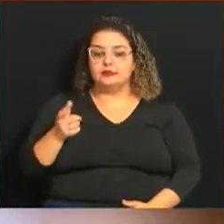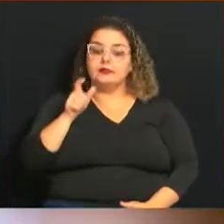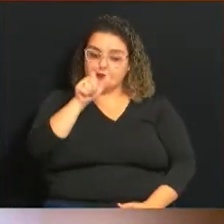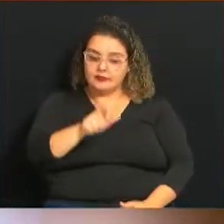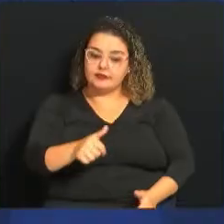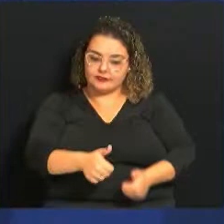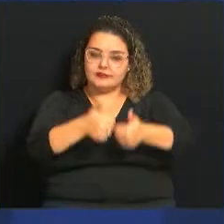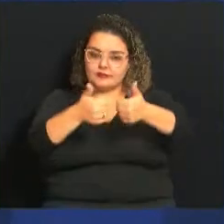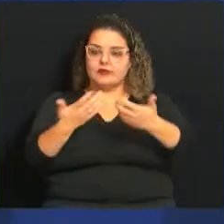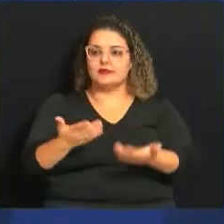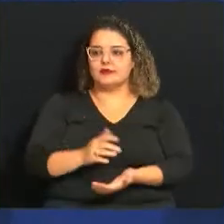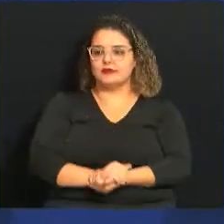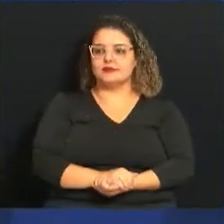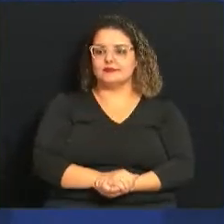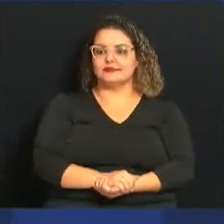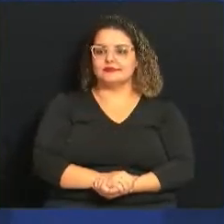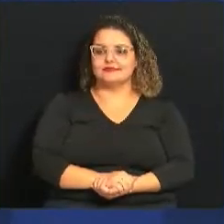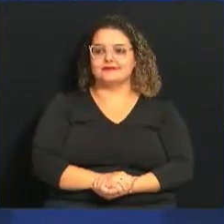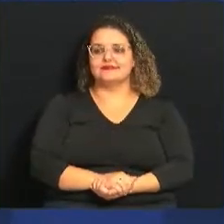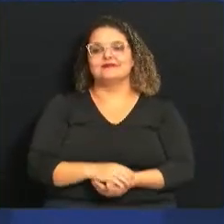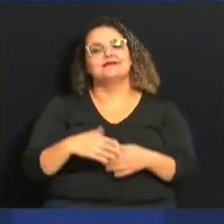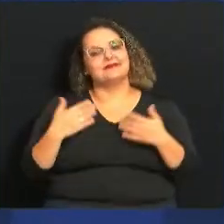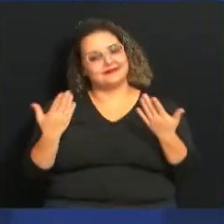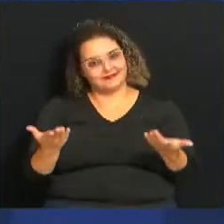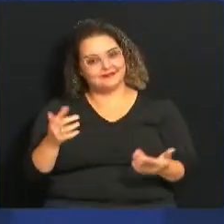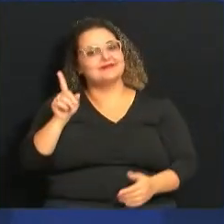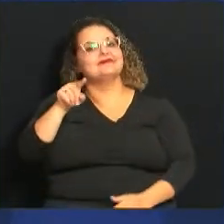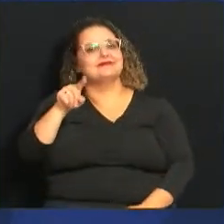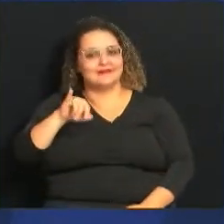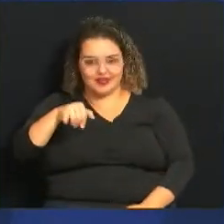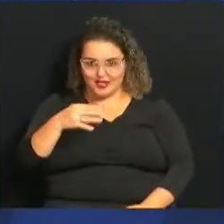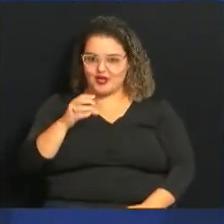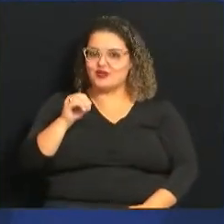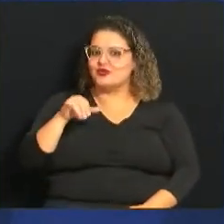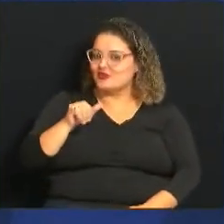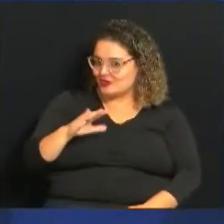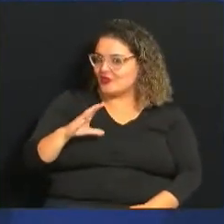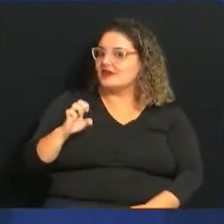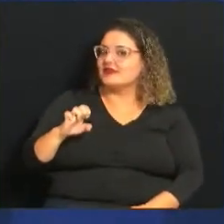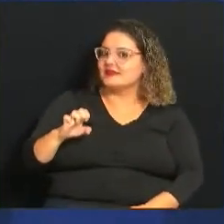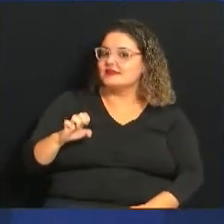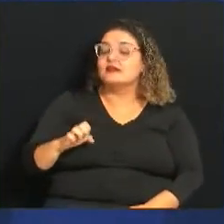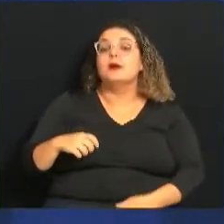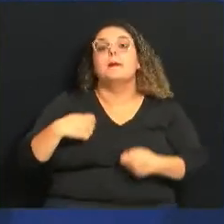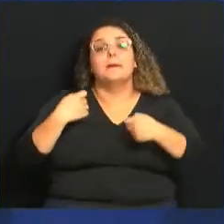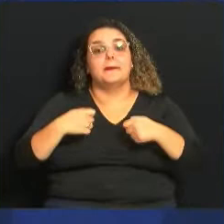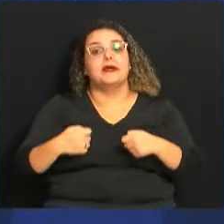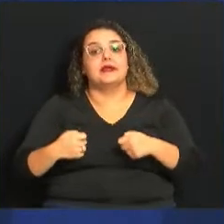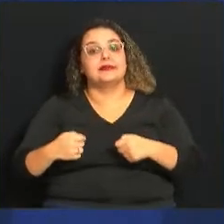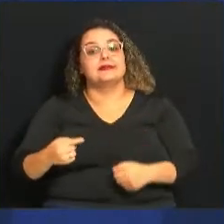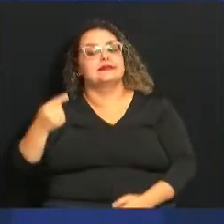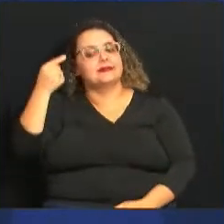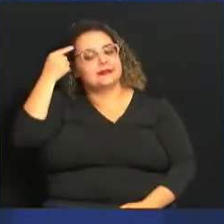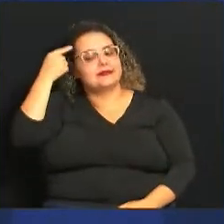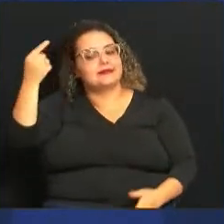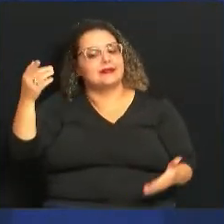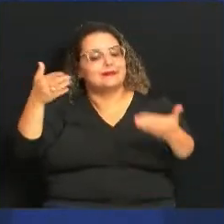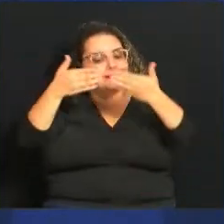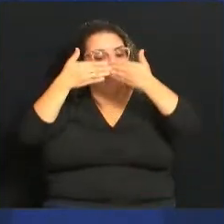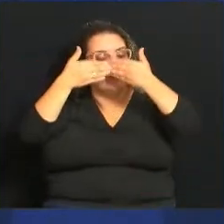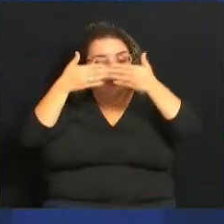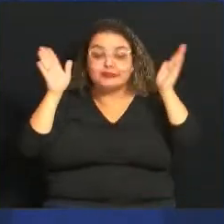melhorar. É isso mesmo, Joyce, quebrar alguns tabus que ainda existem, né? E essa comunicação